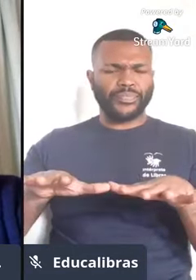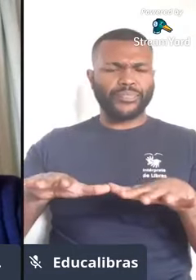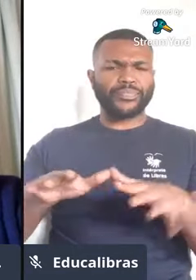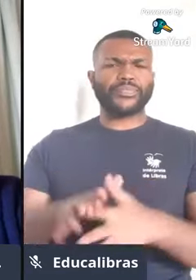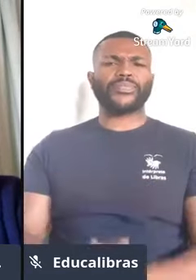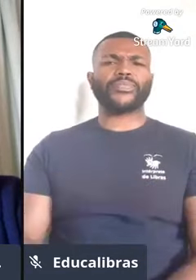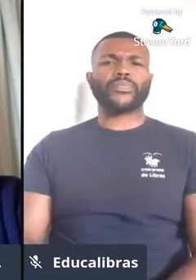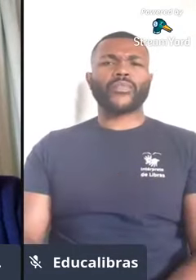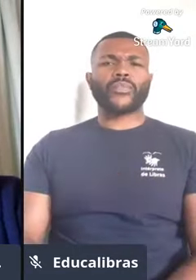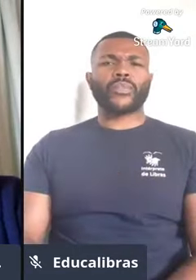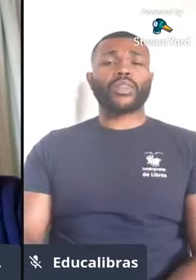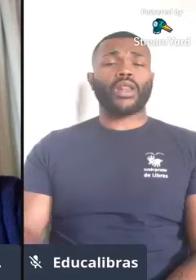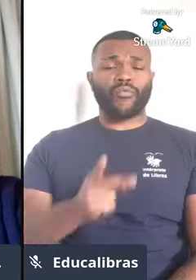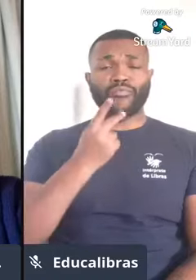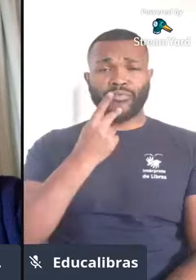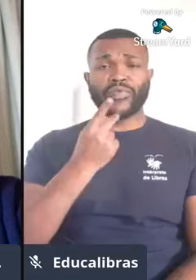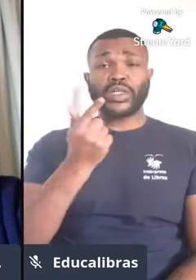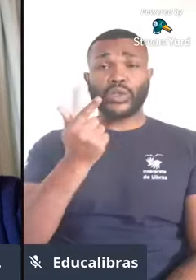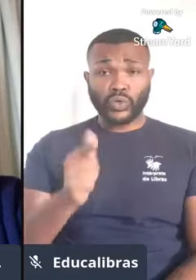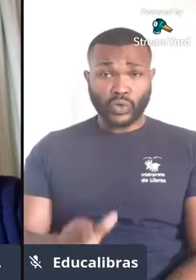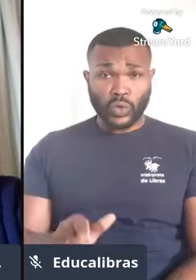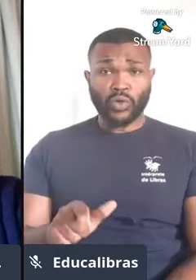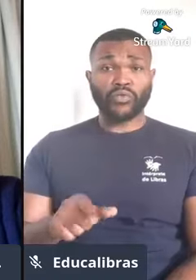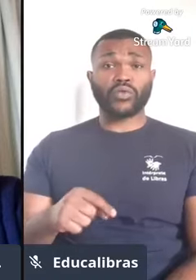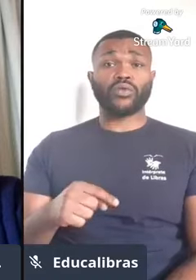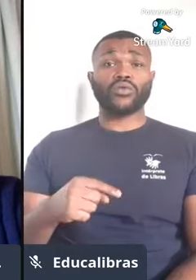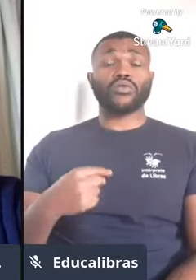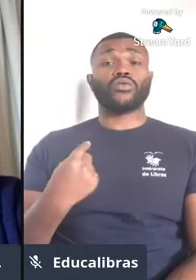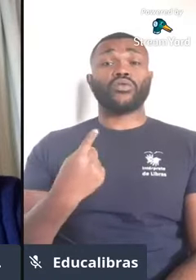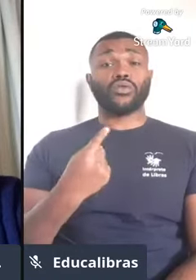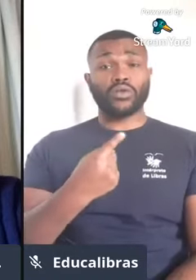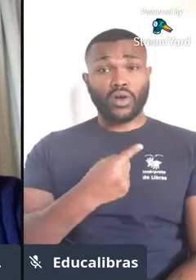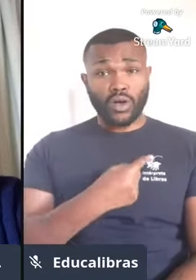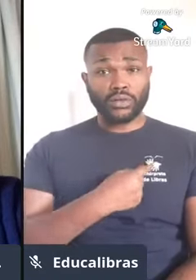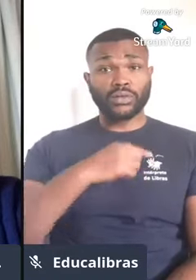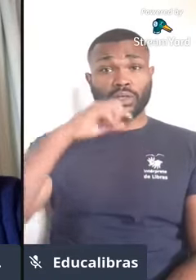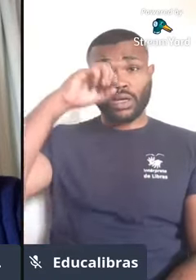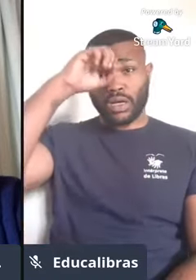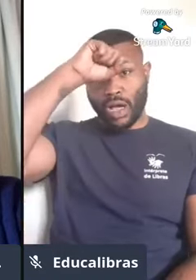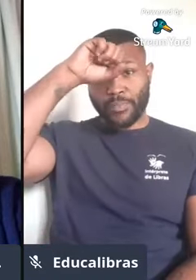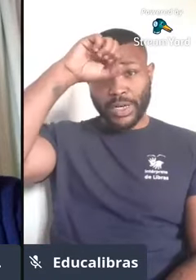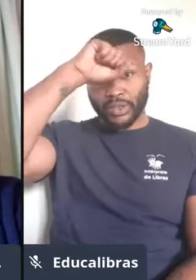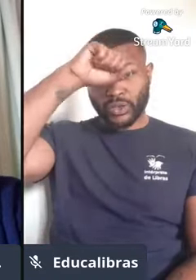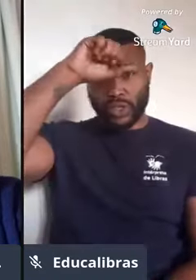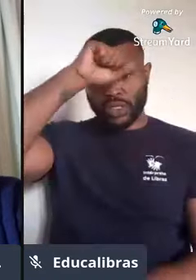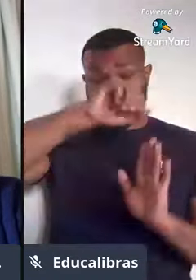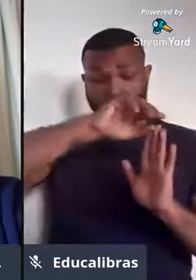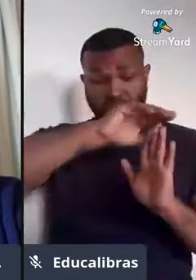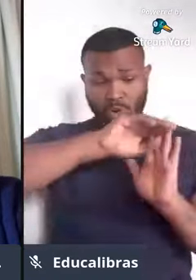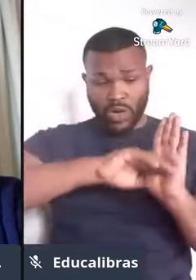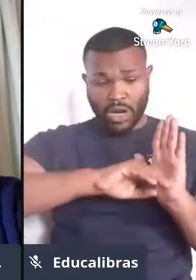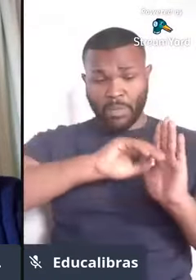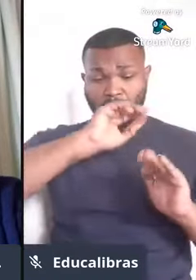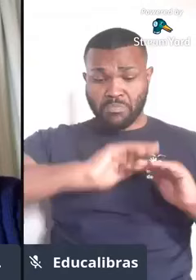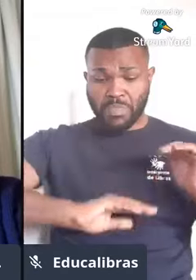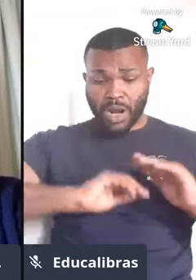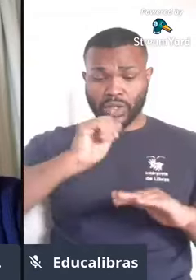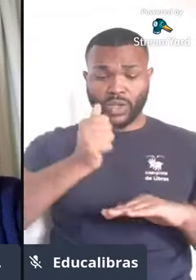vou reafirmar. Nós consideramos que a aprendizagem profissional é uma forma importante